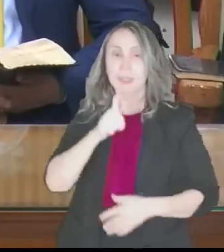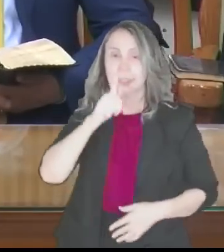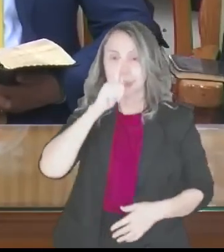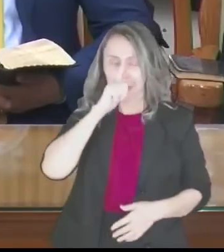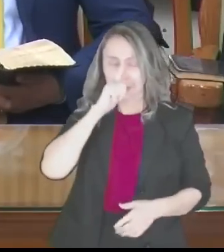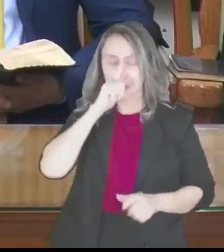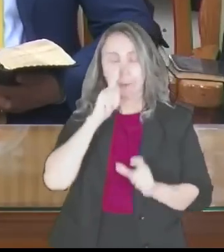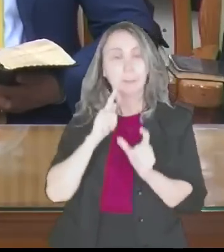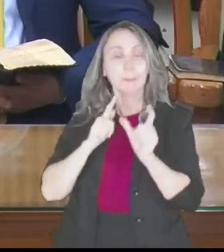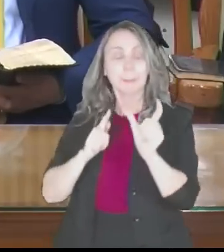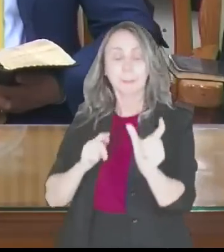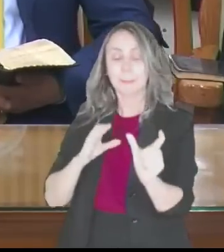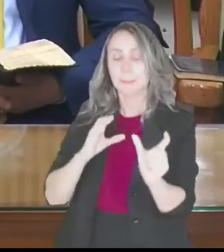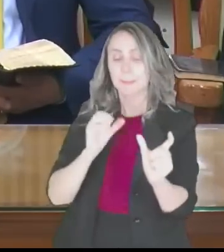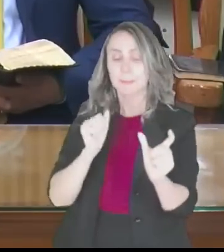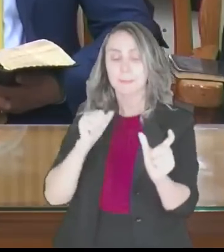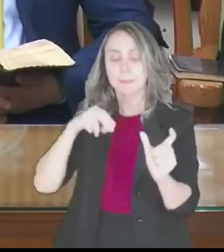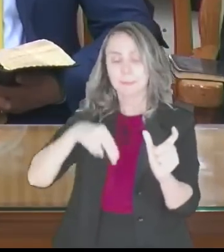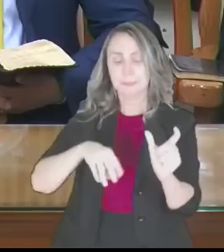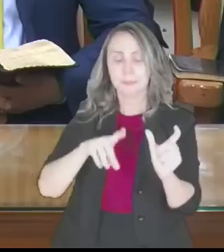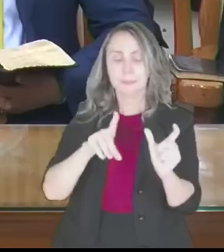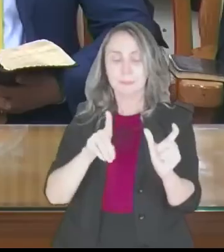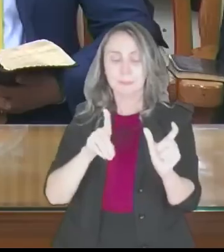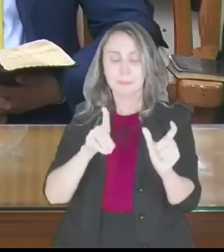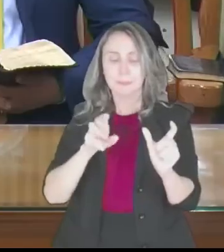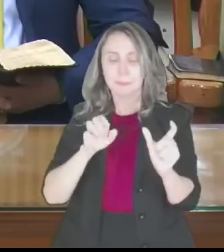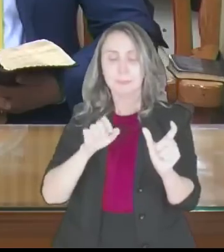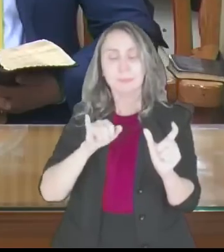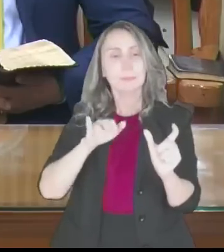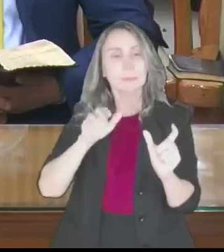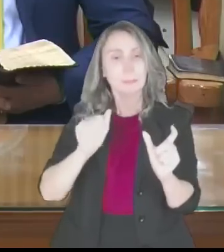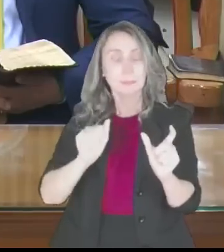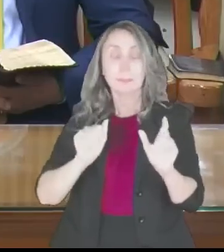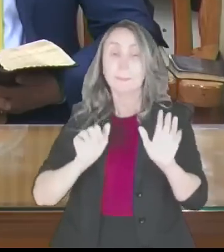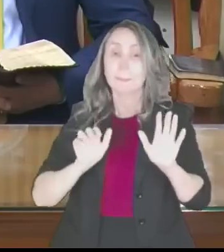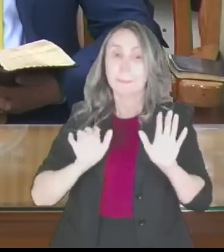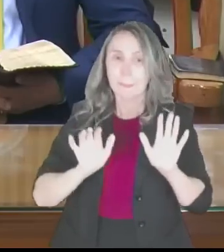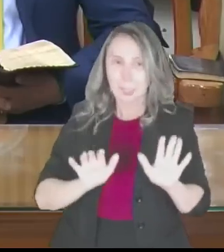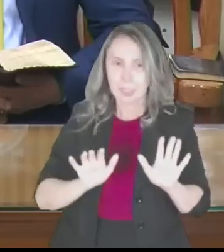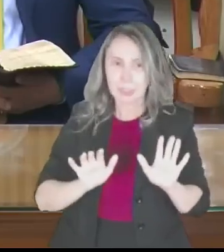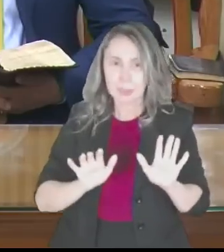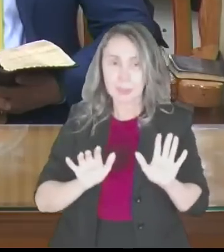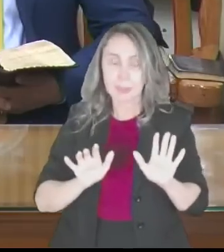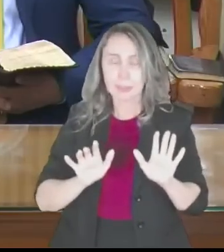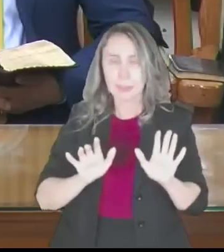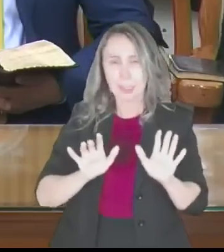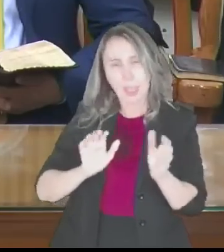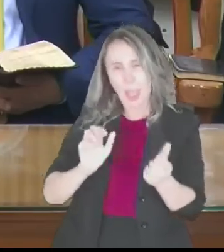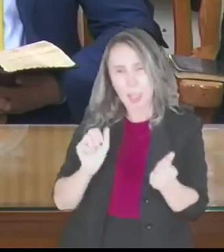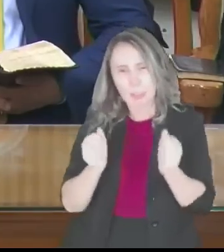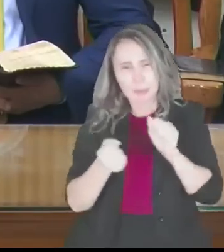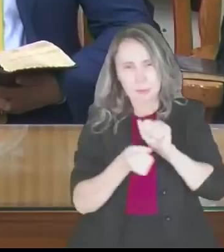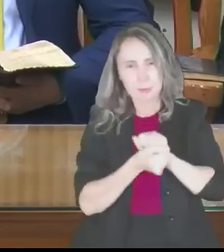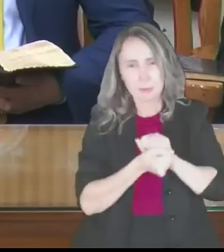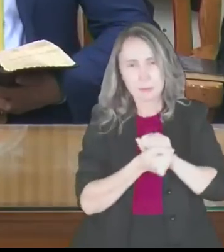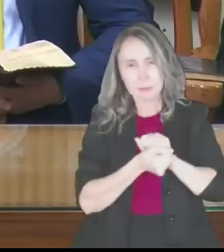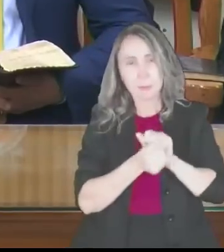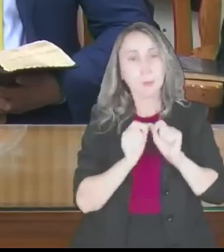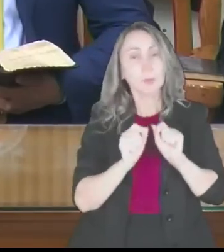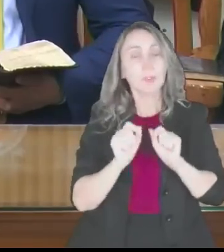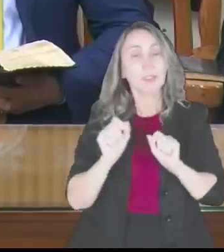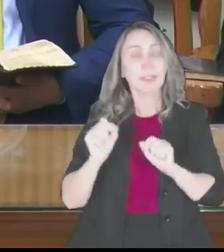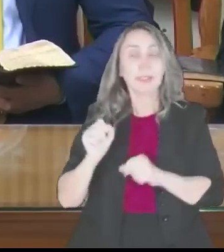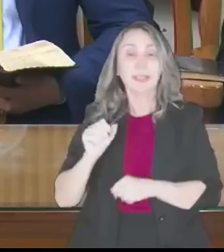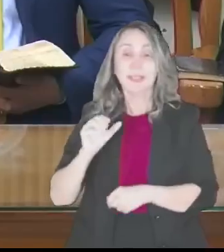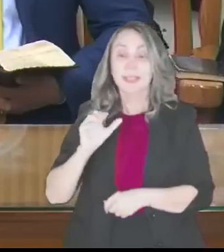candeia. Mas, por compreensão, o que é que uma candeia produz? O que é que uma candeia produz?